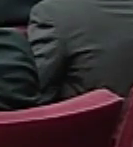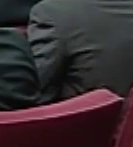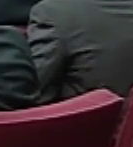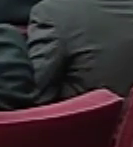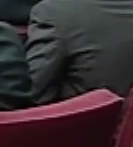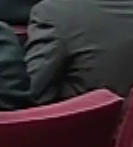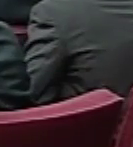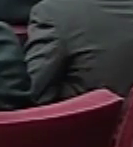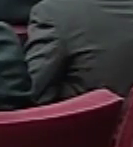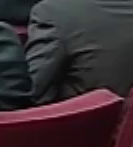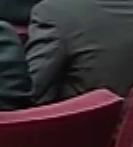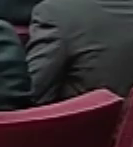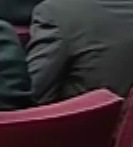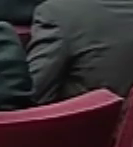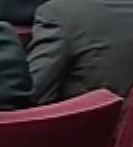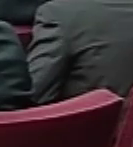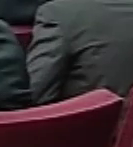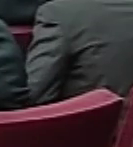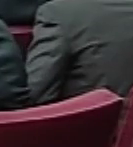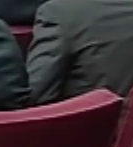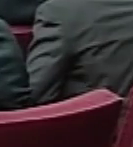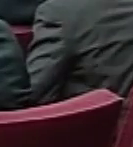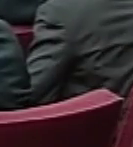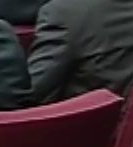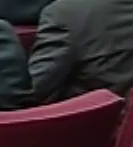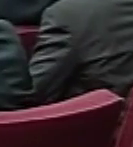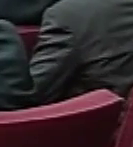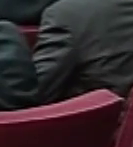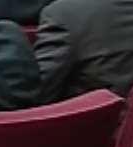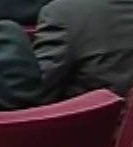Que ele acabou de ser sorteado, né? Então,